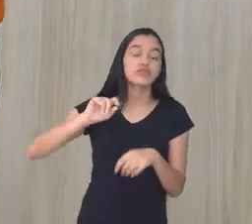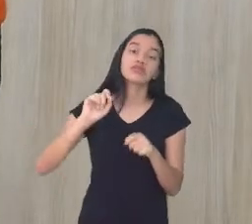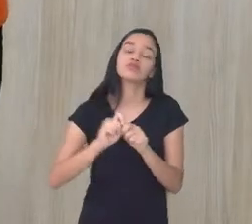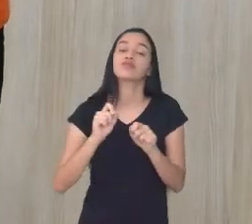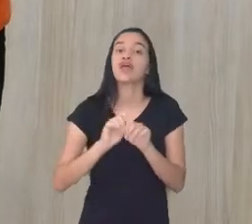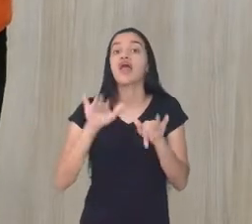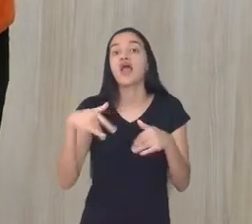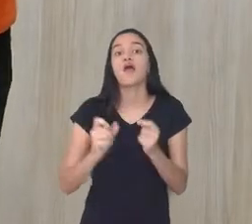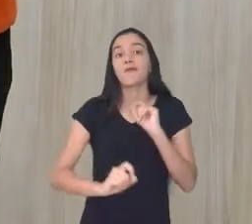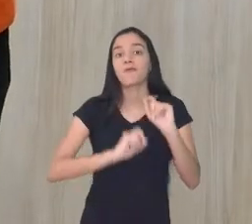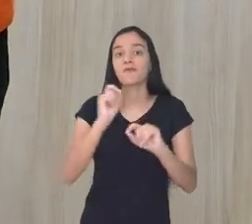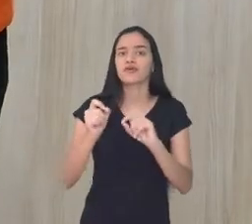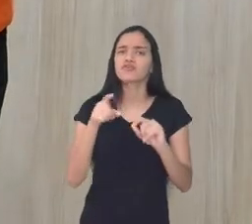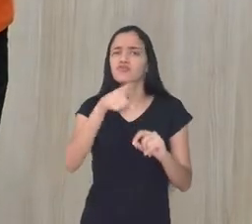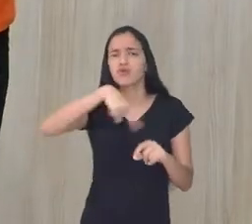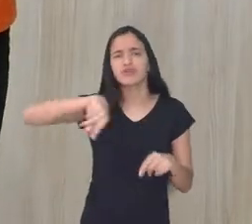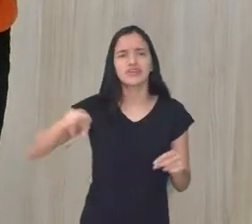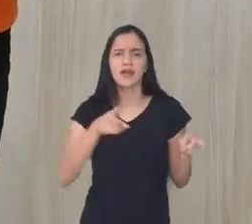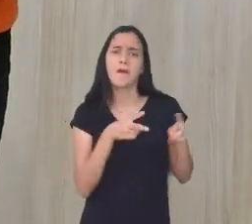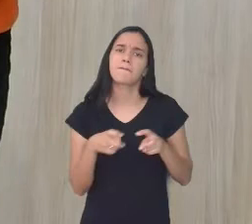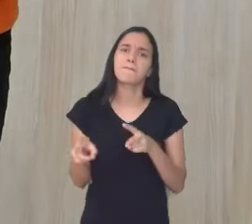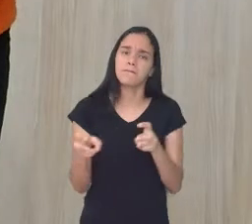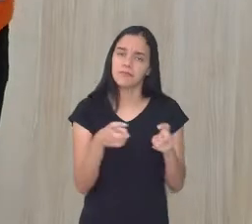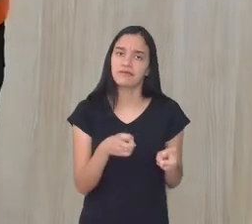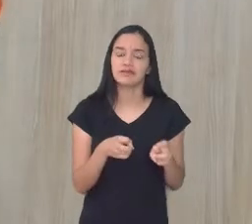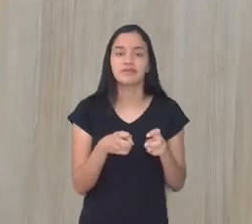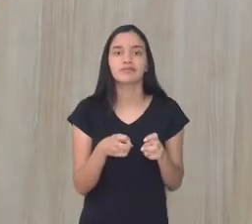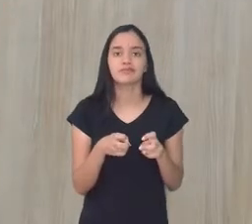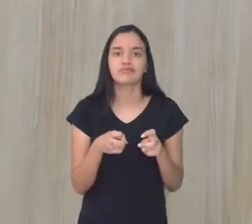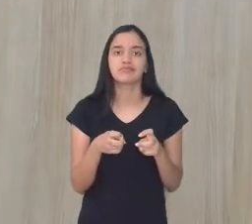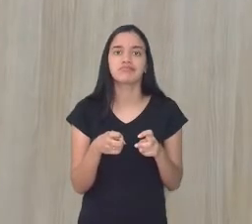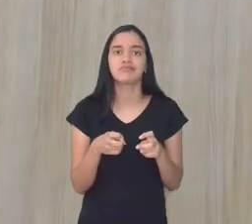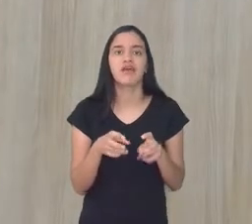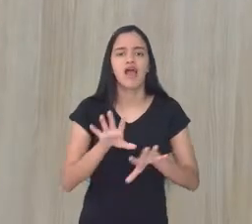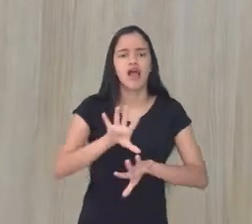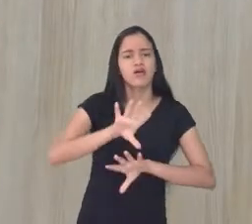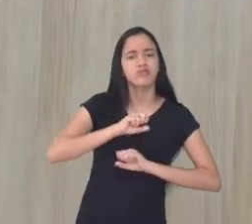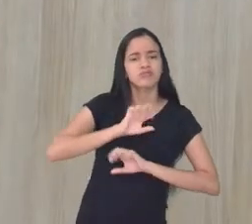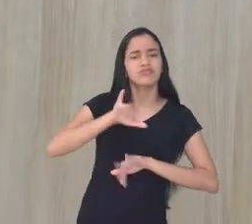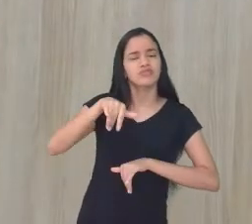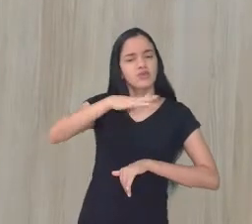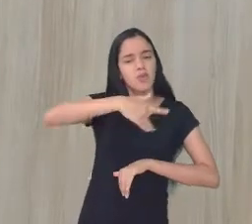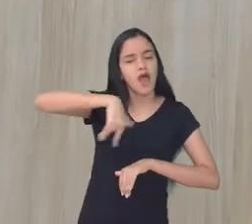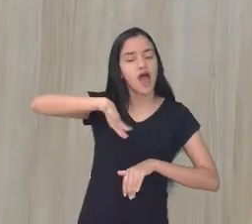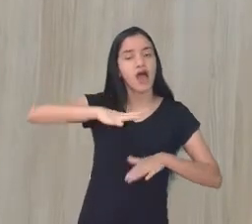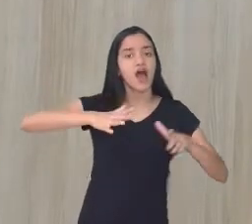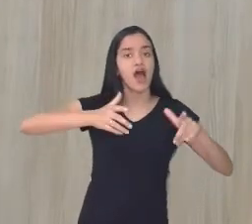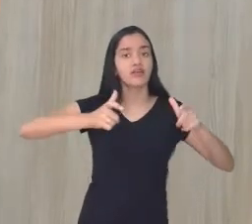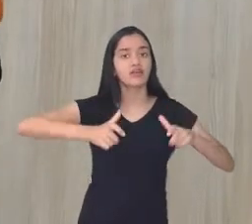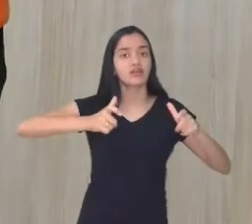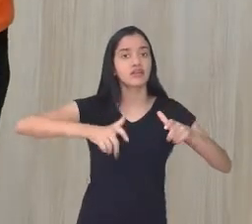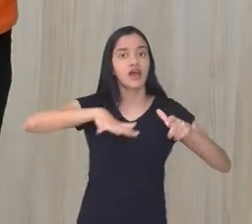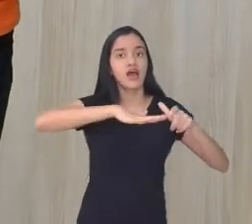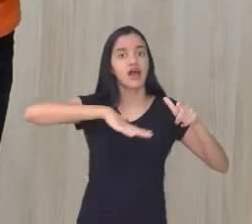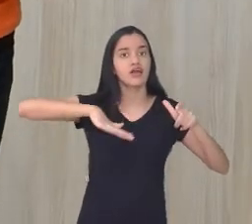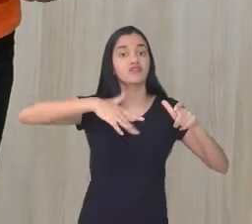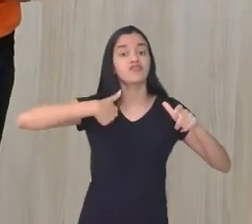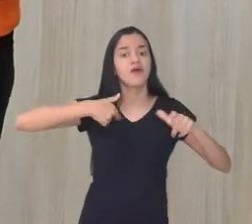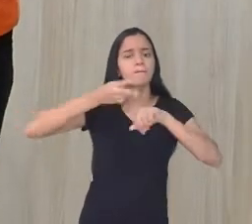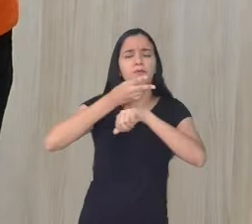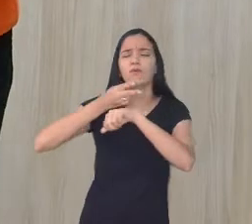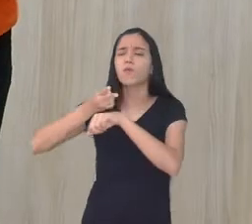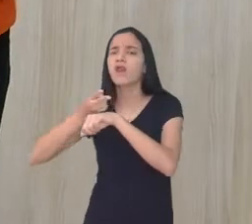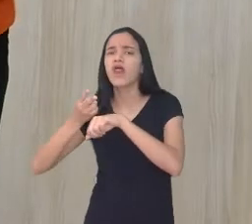é graças ao que vocês perceberam no meio. No meio é aquele ambiente que você está. E você vai procurar um